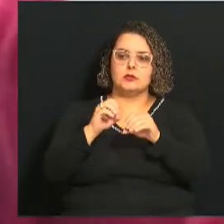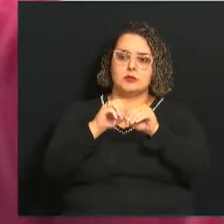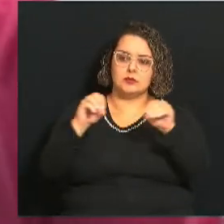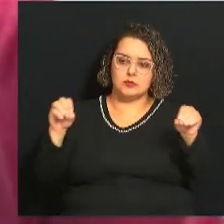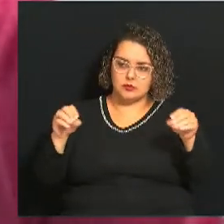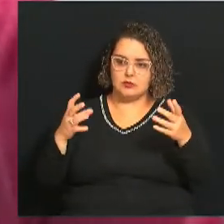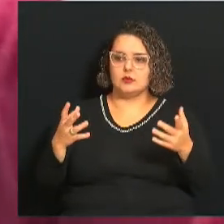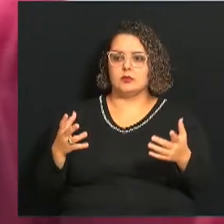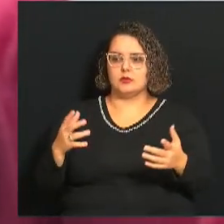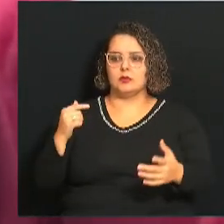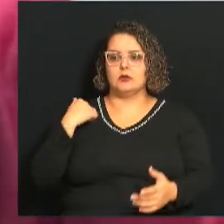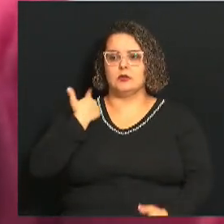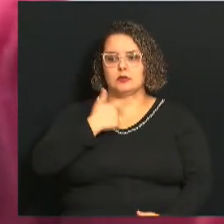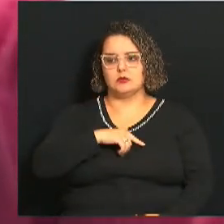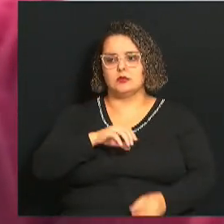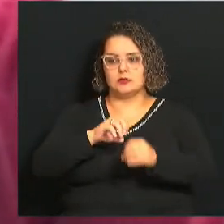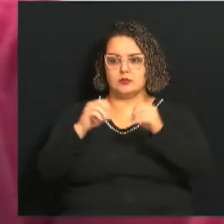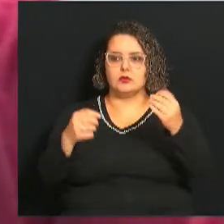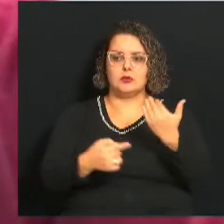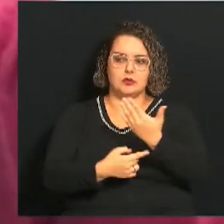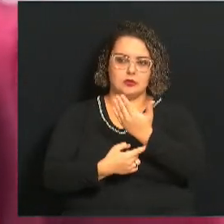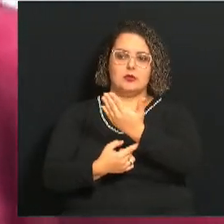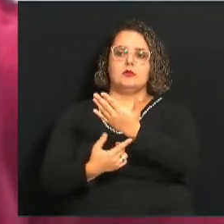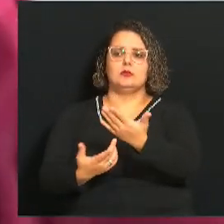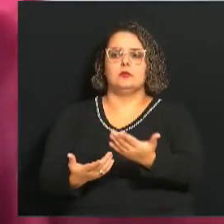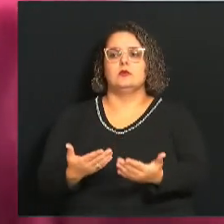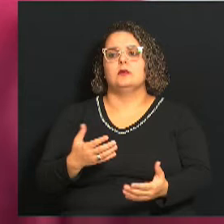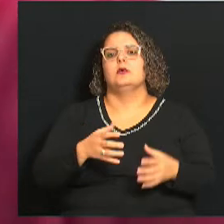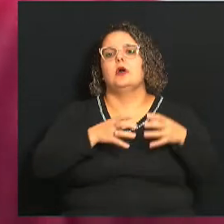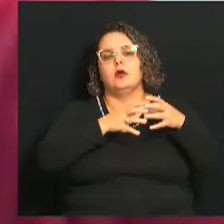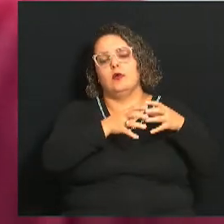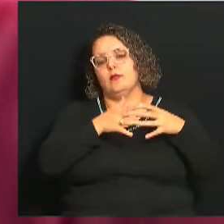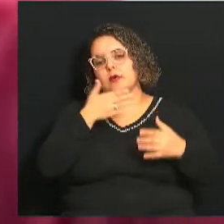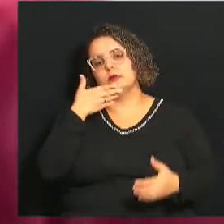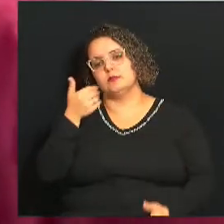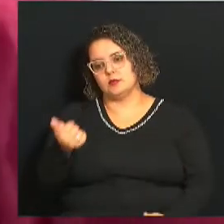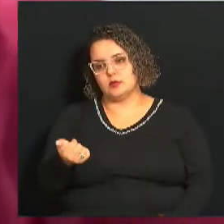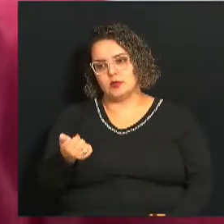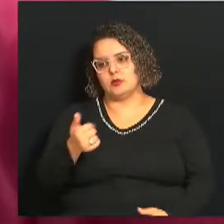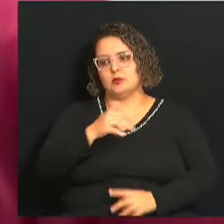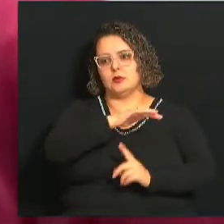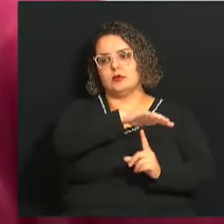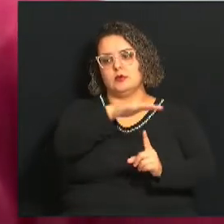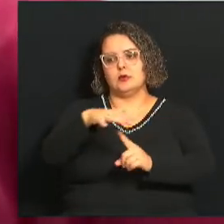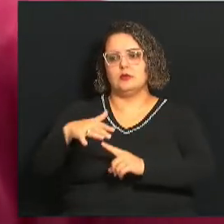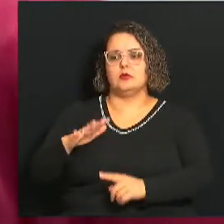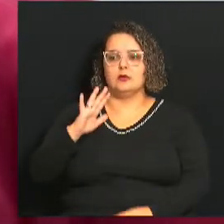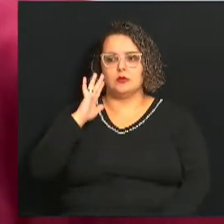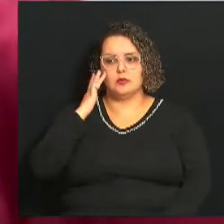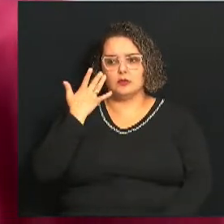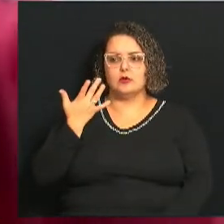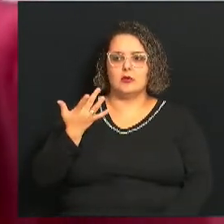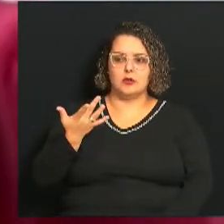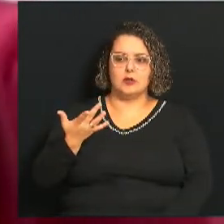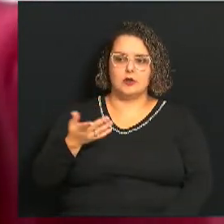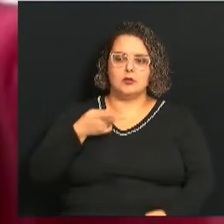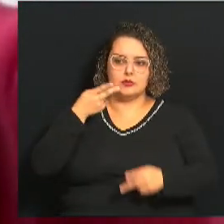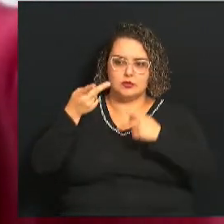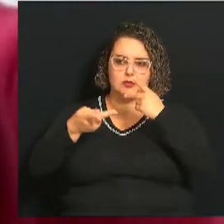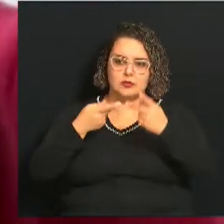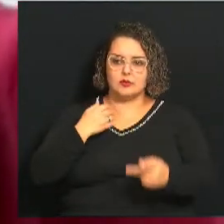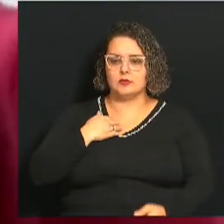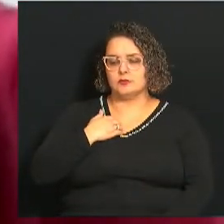as nossas redes por essas redes que tenham uma convivência melhor aí com o meio ambiente. Acho que basicamente seriam esses pontos